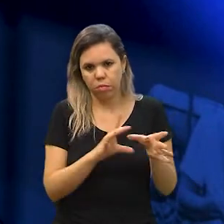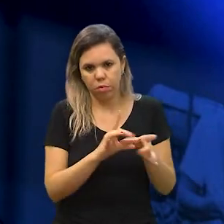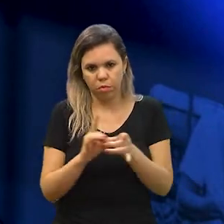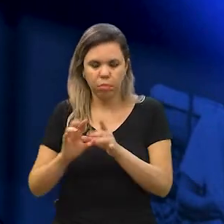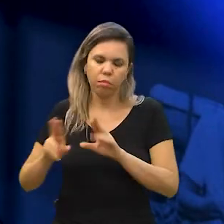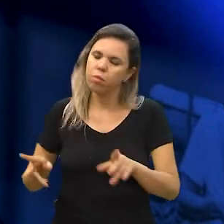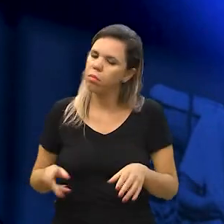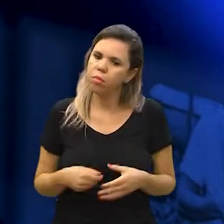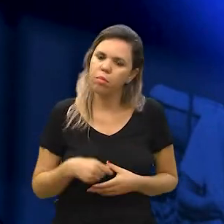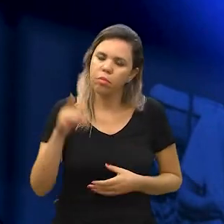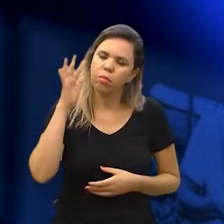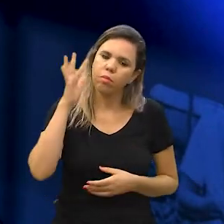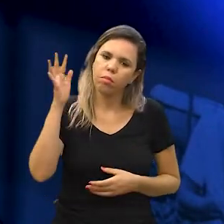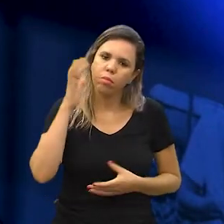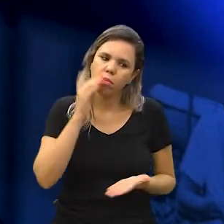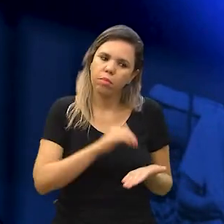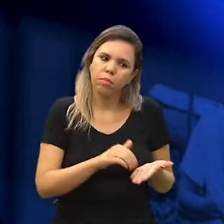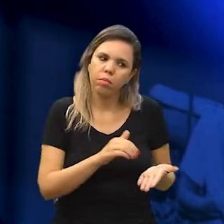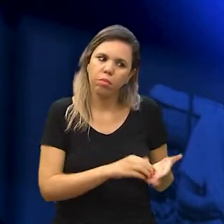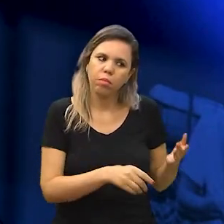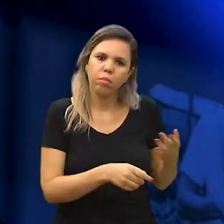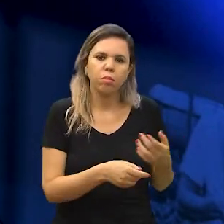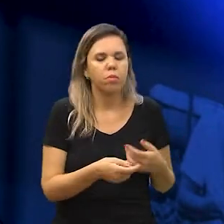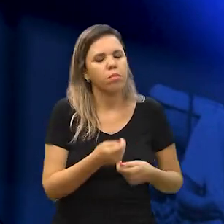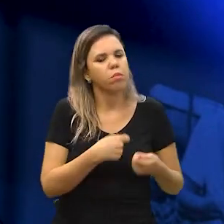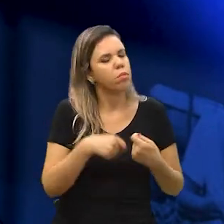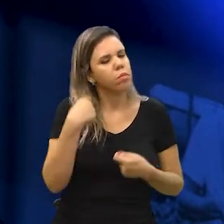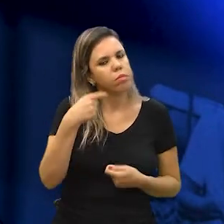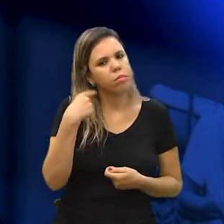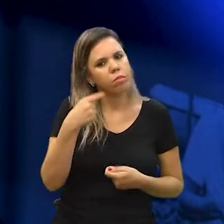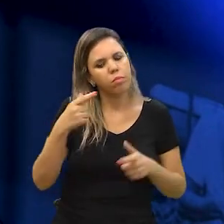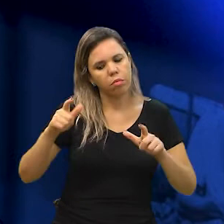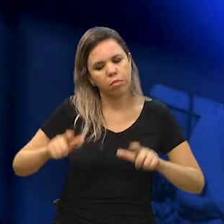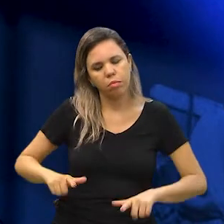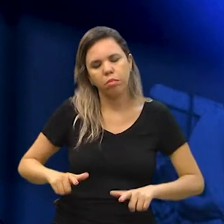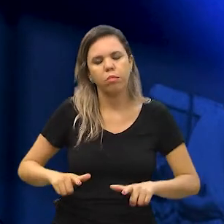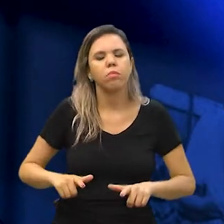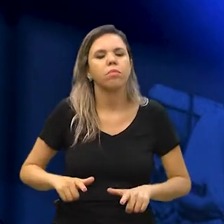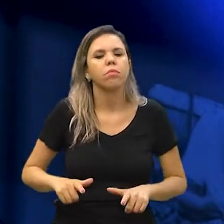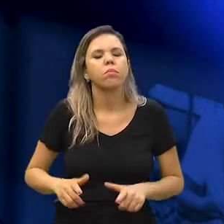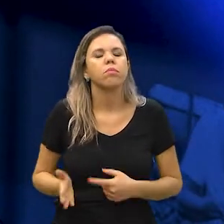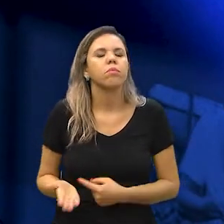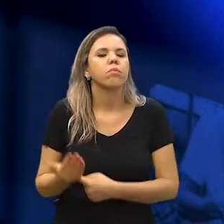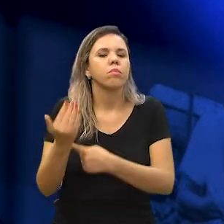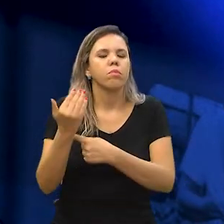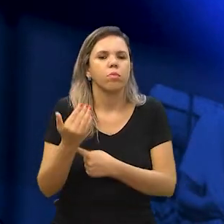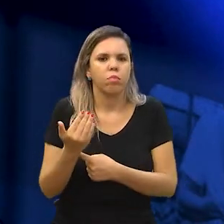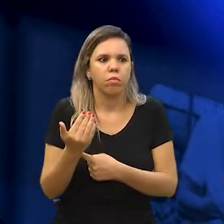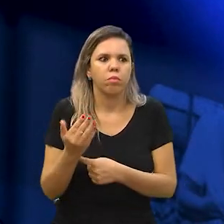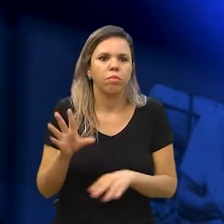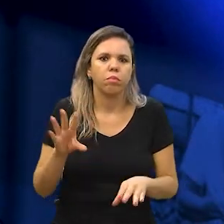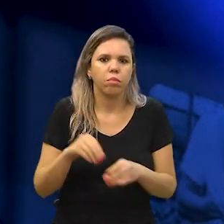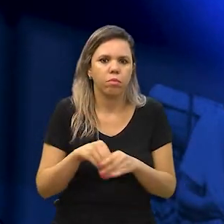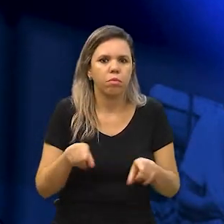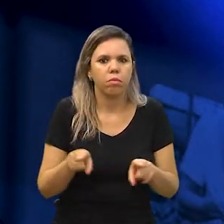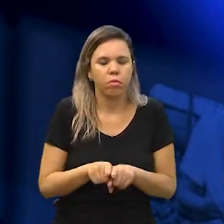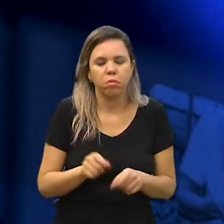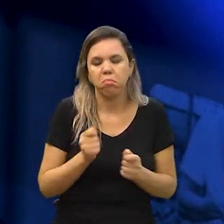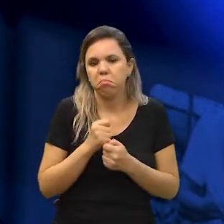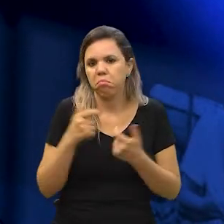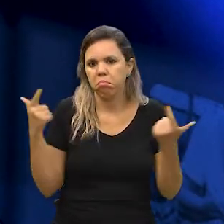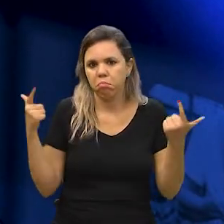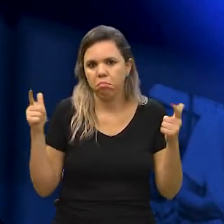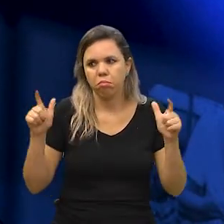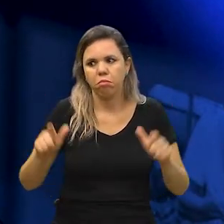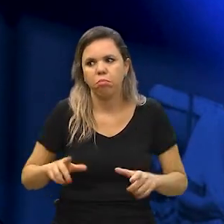contexto um pouco diferente, né? Você não imagina um escritório de advocacia sendo o local no qual uma tecnologia vai eclodir. Mas a gente deu muita